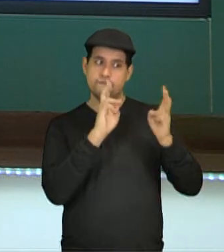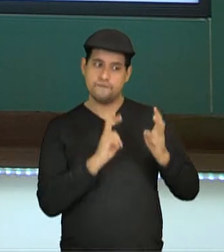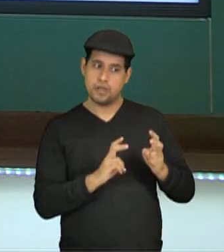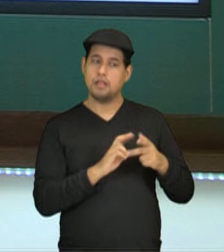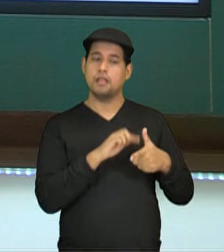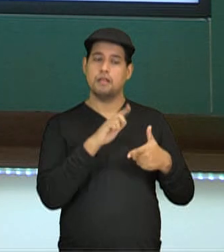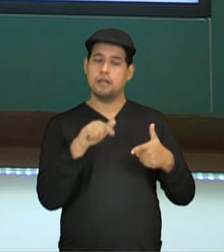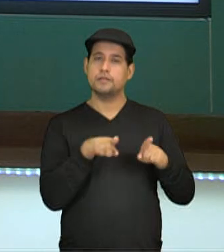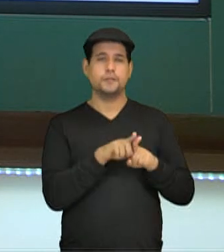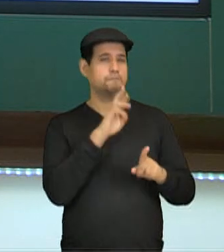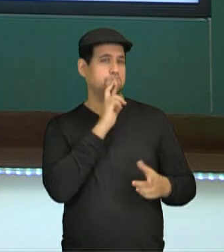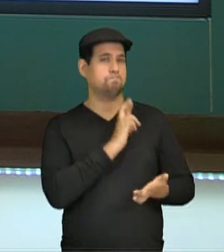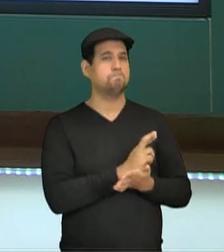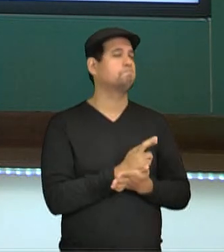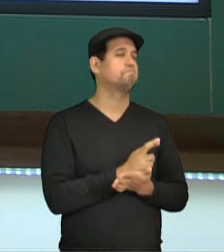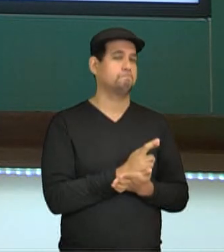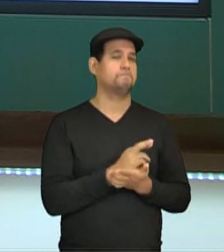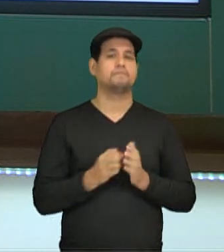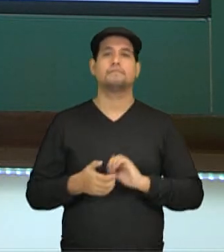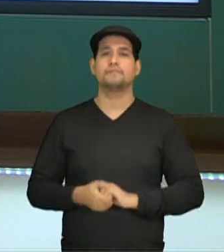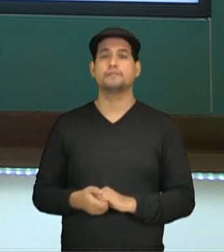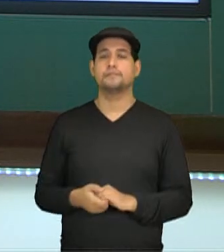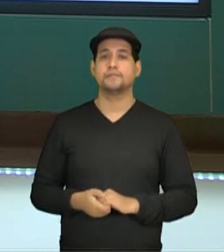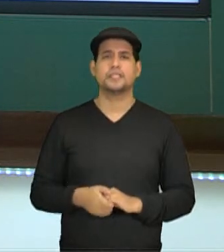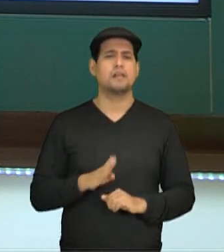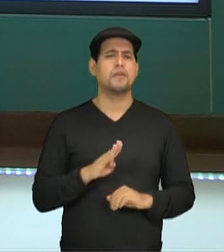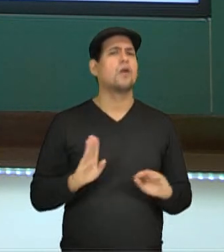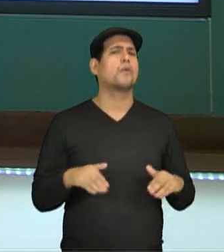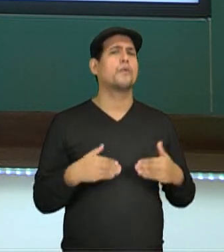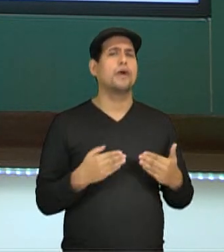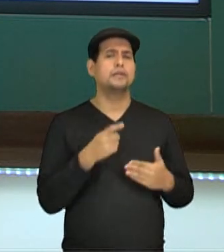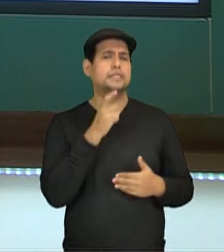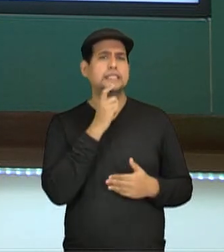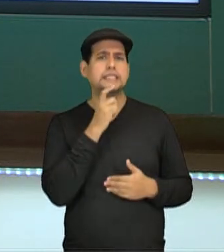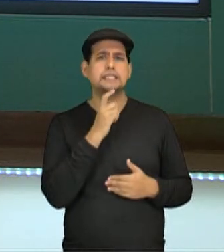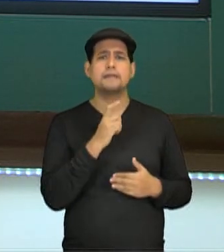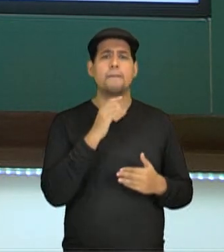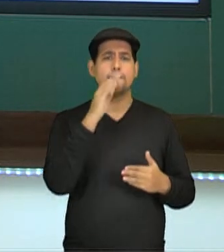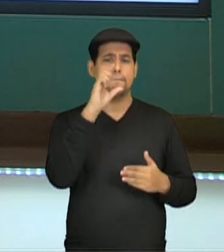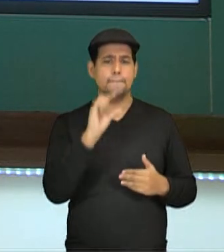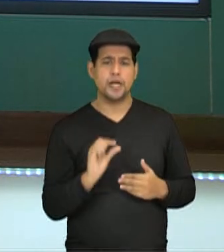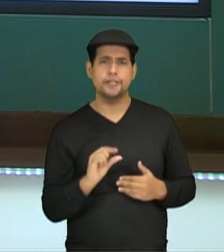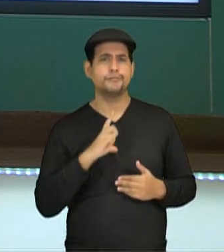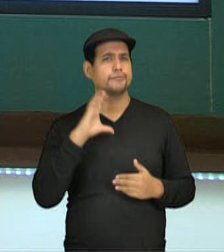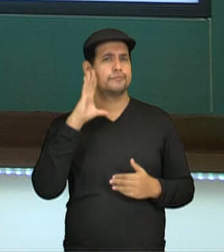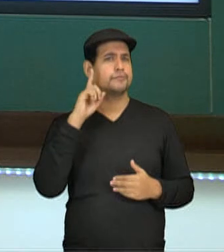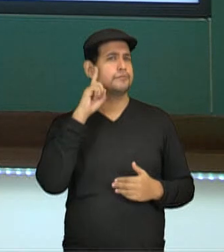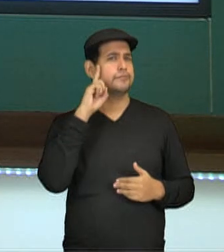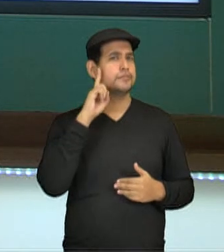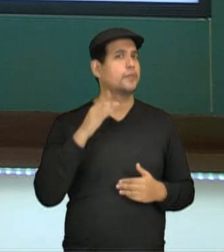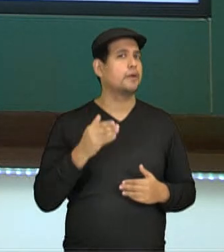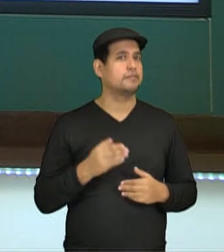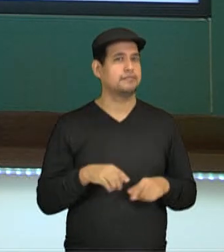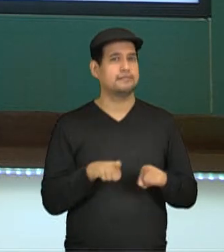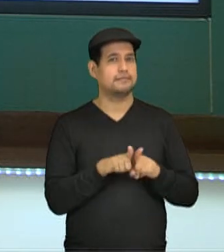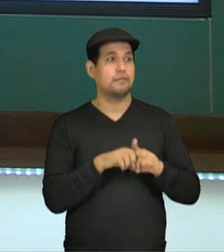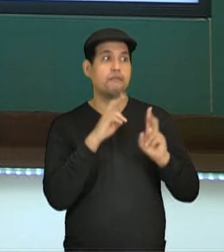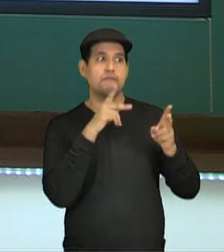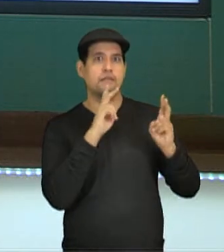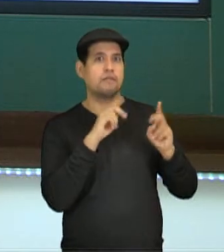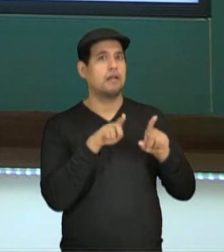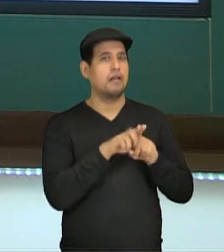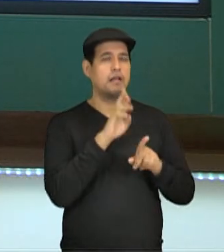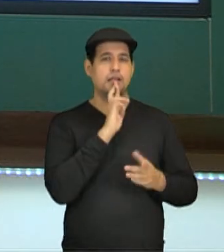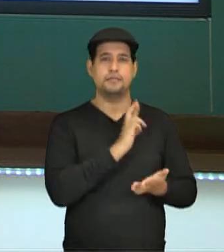e vai responder. B, qual foi a temperatura mais baixa do dia? Você também vai olhar o gráfico e